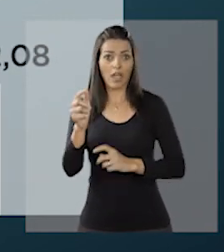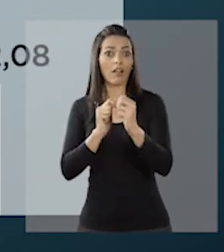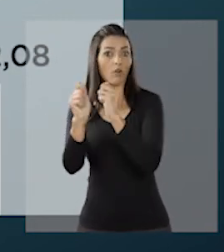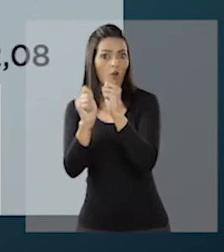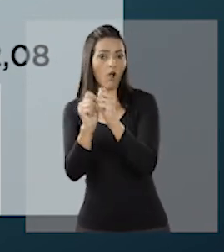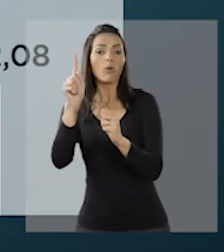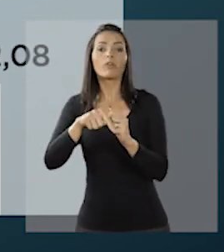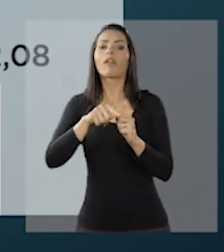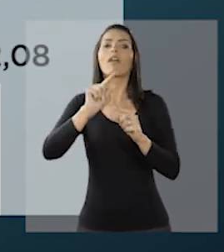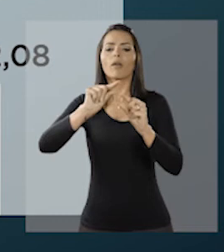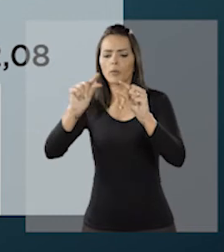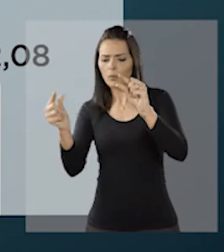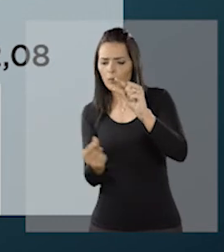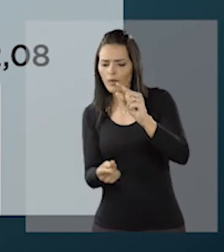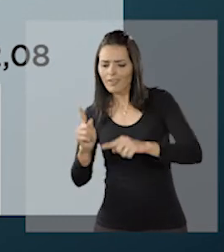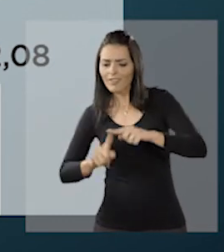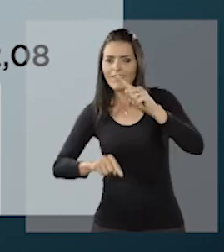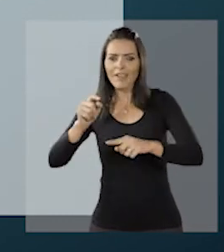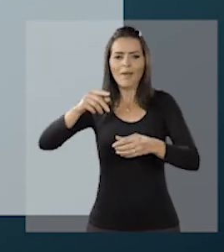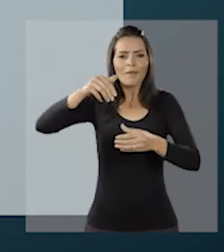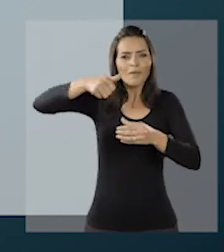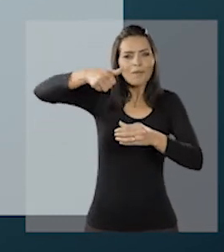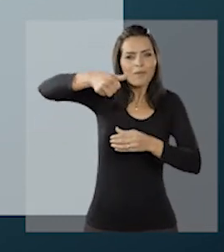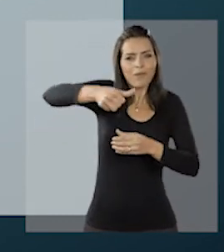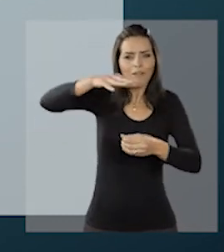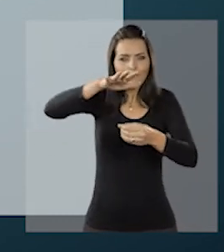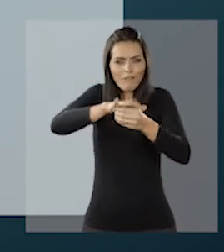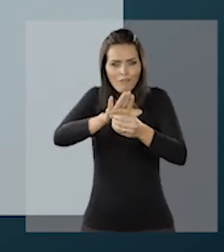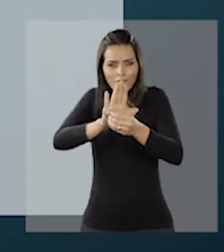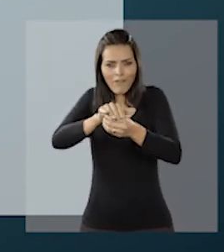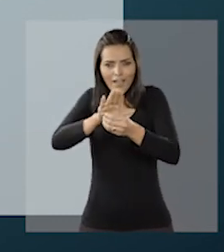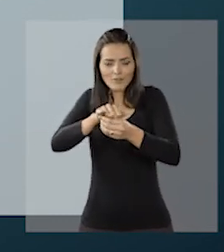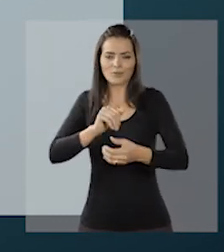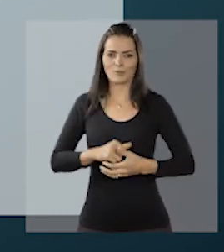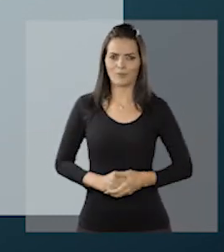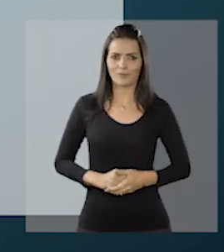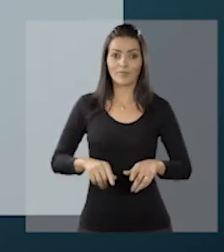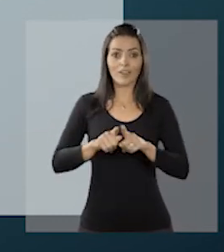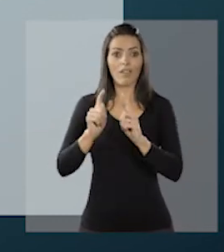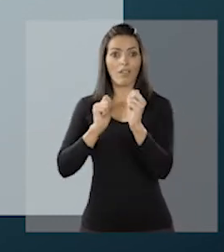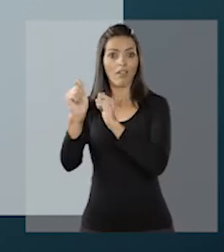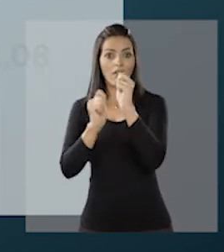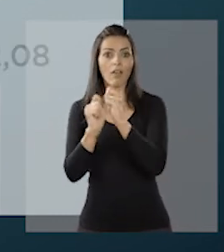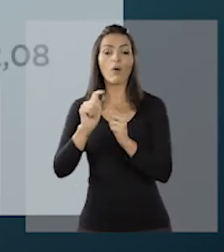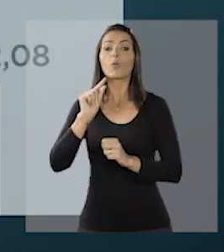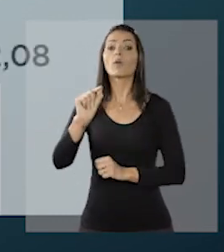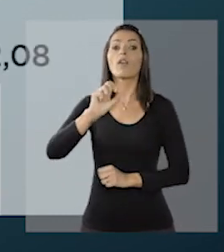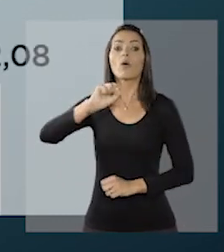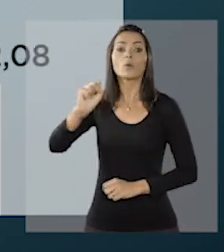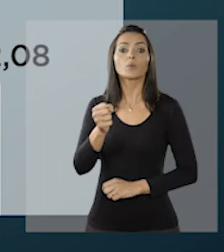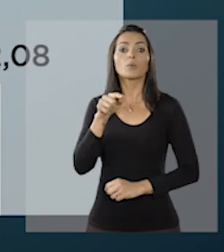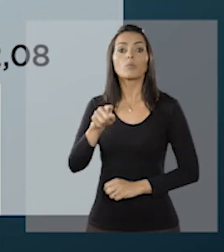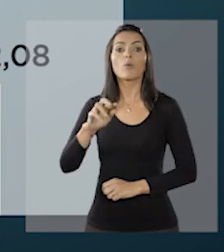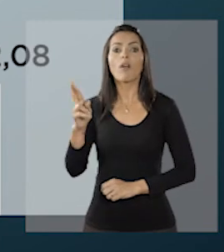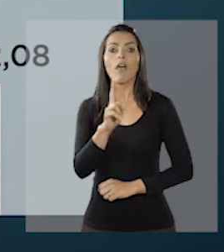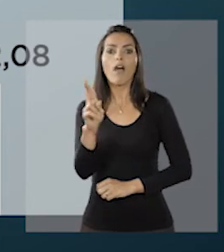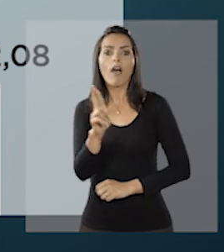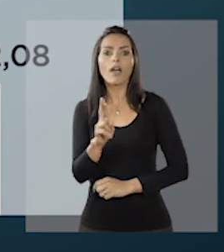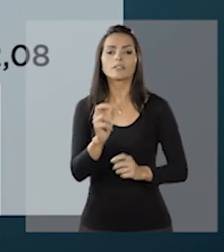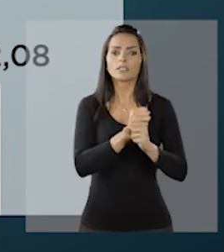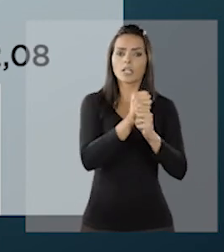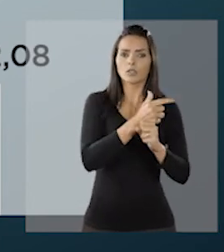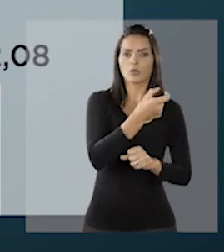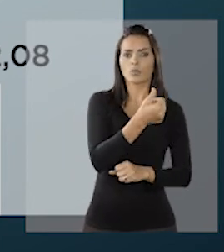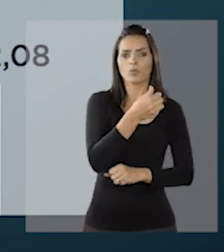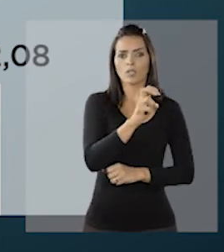32.977 com os dispensers bioquímicos. O uso consciente da água rendeu uma economia de quase R$8 mil entre os anos